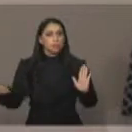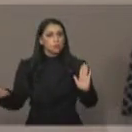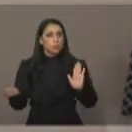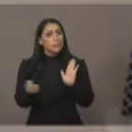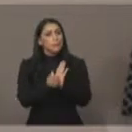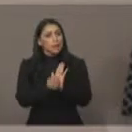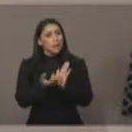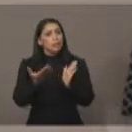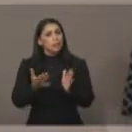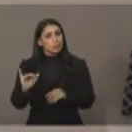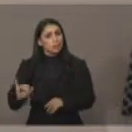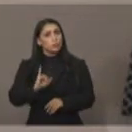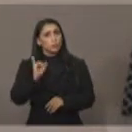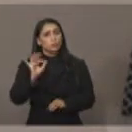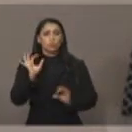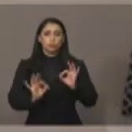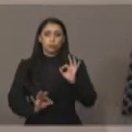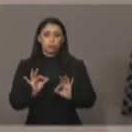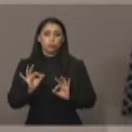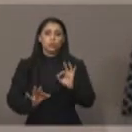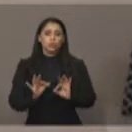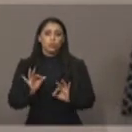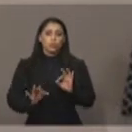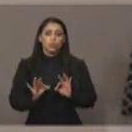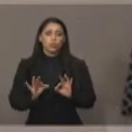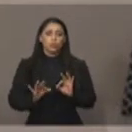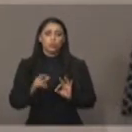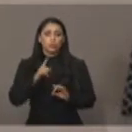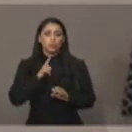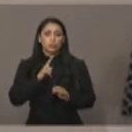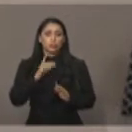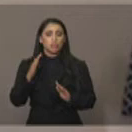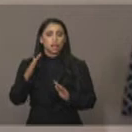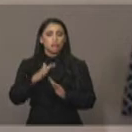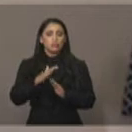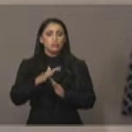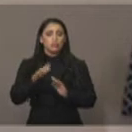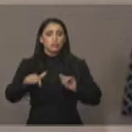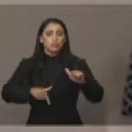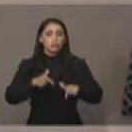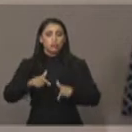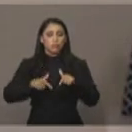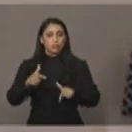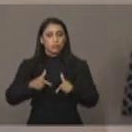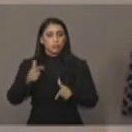presente julgamento, pois define parâmetros e limites de atuação da atividade de